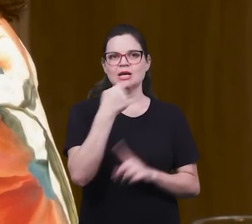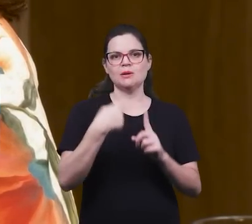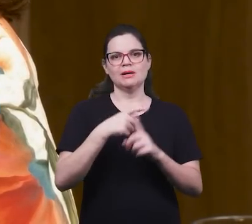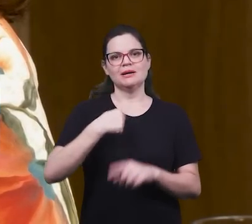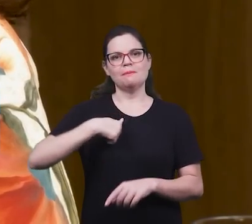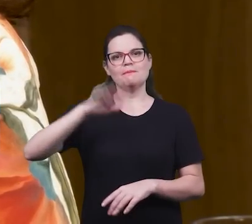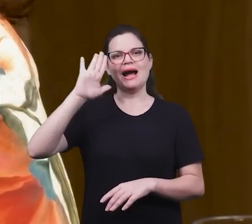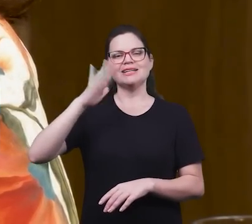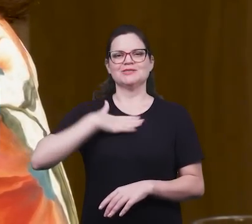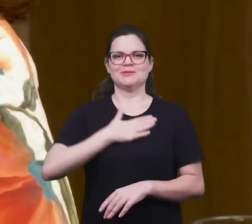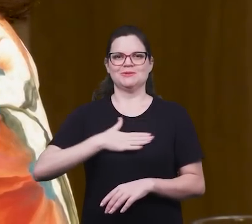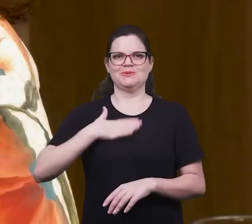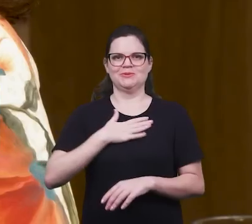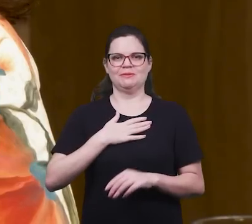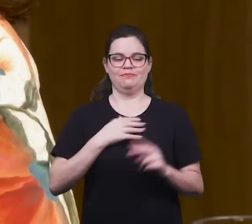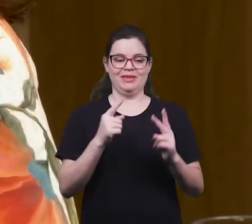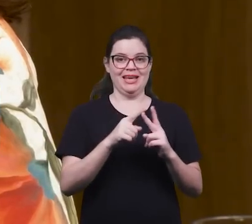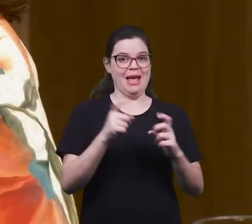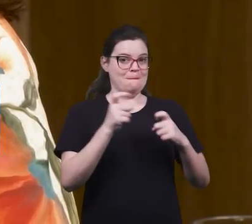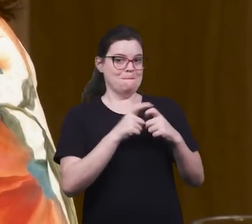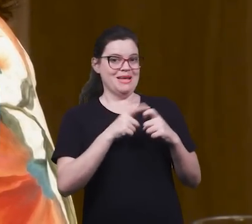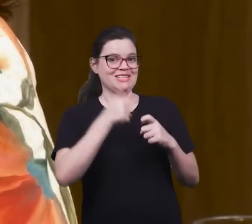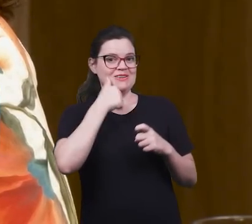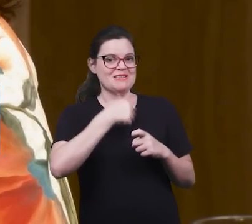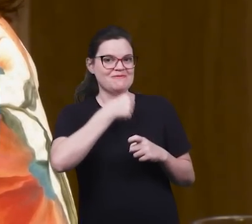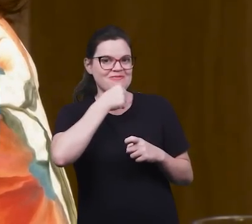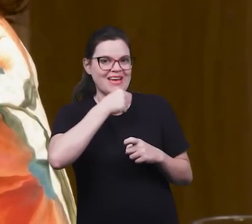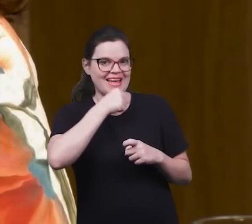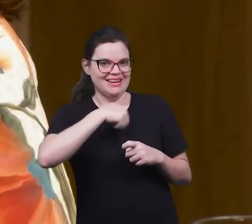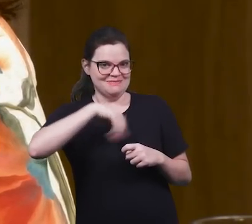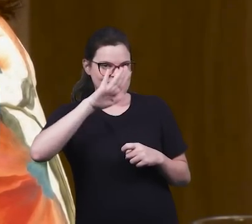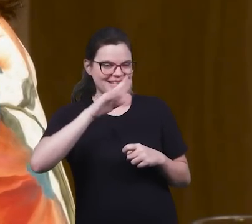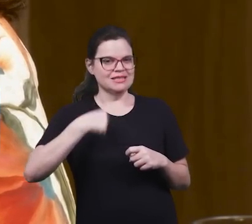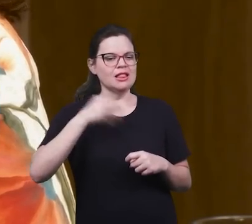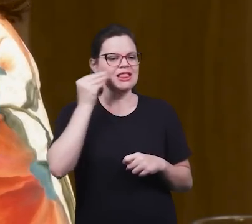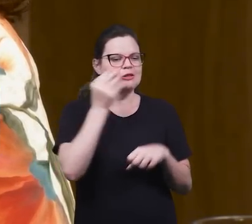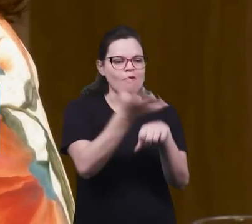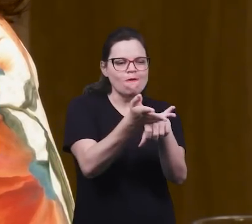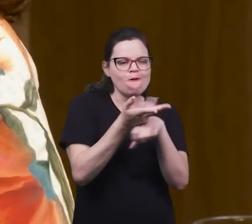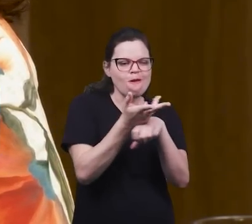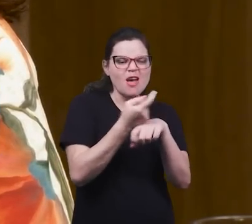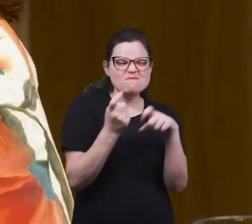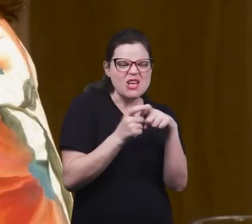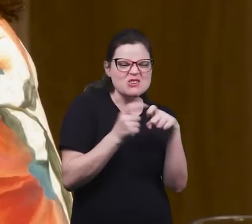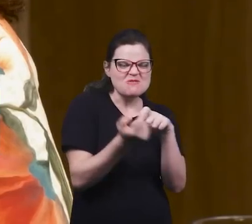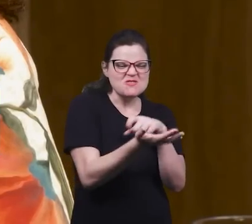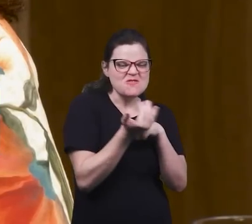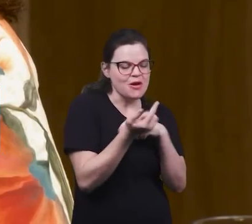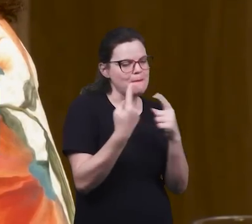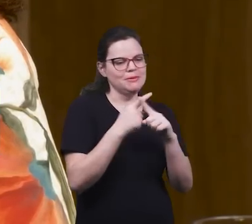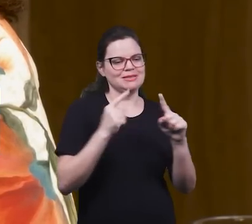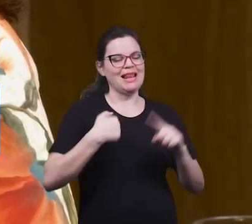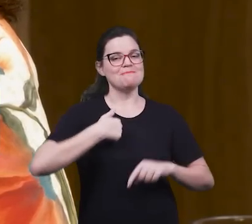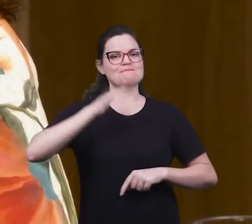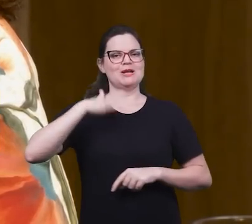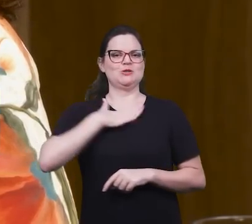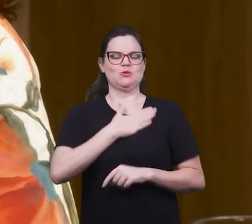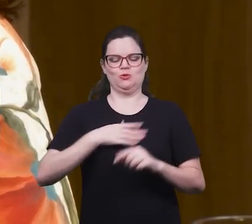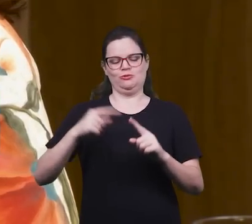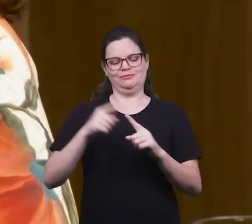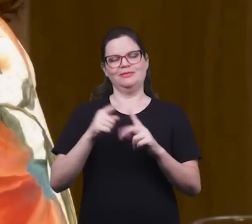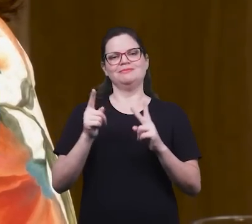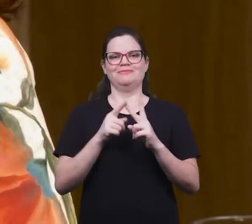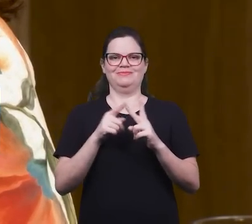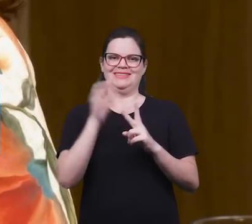em odontologia, né? E a outra tentando fazer a cabeça para medicina, ela fez odontologia, está satisfeita também. Tem minhas 3 filhas, graças a Deus, estudaram,